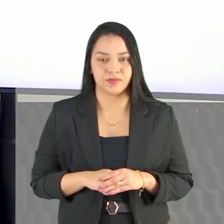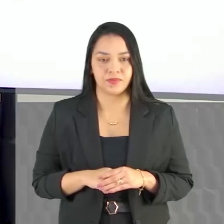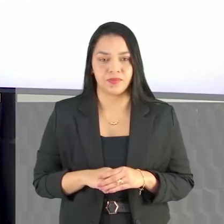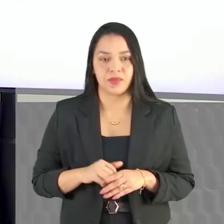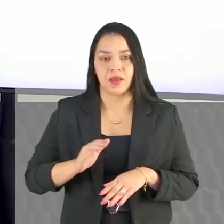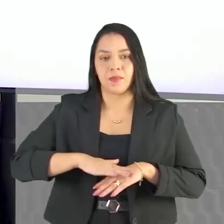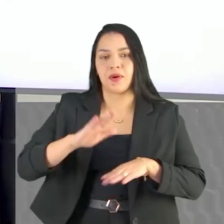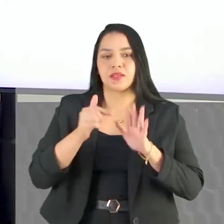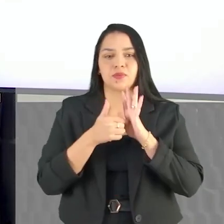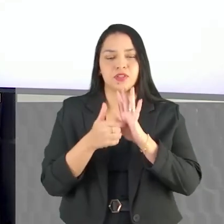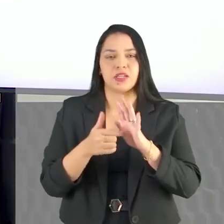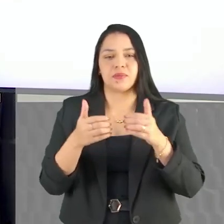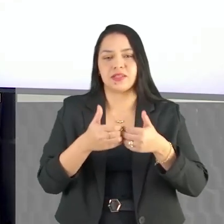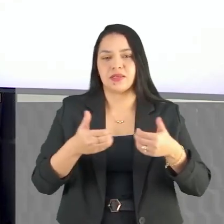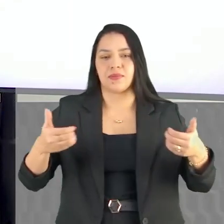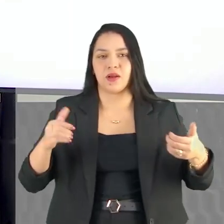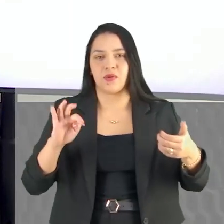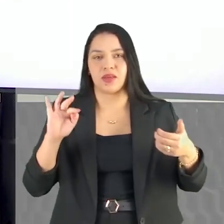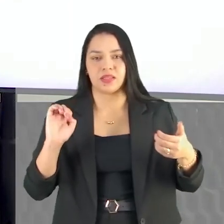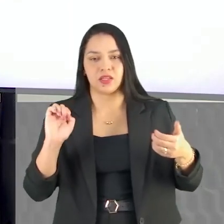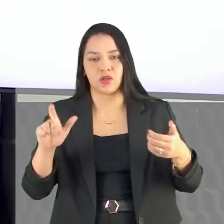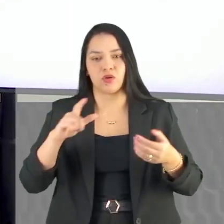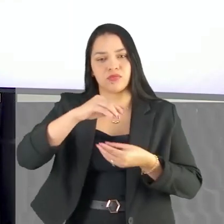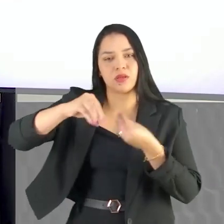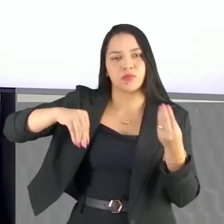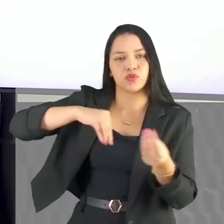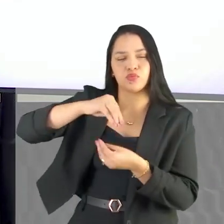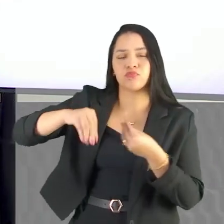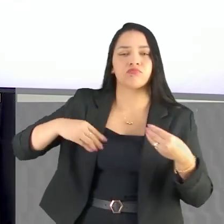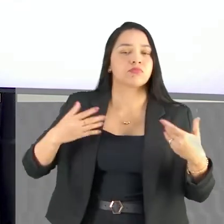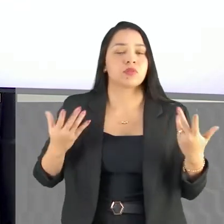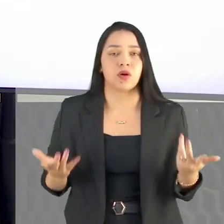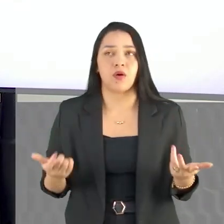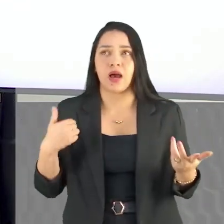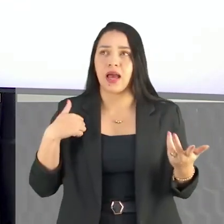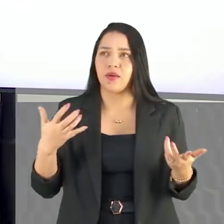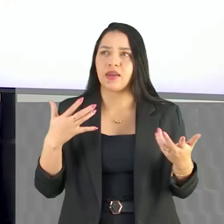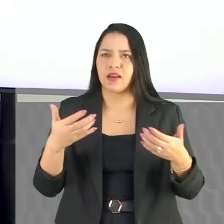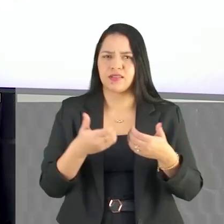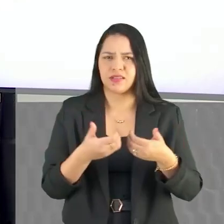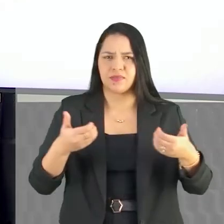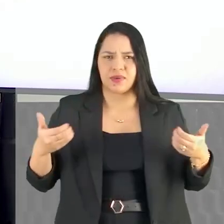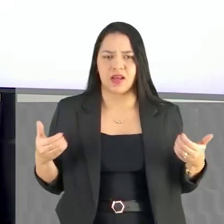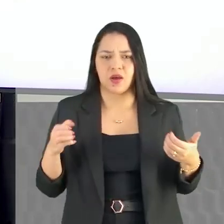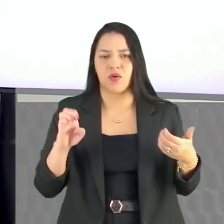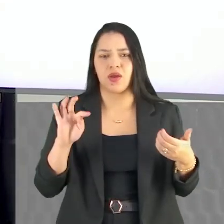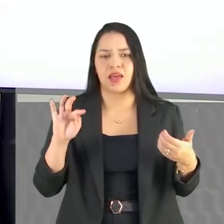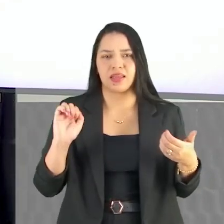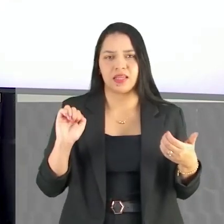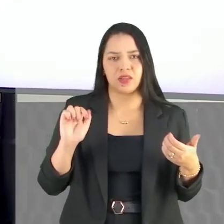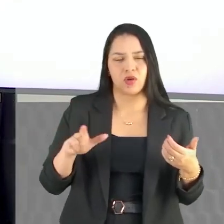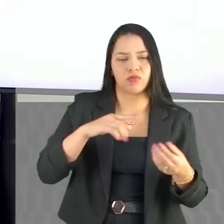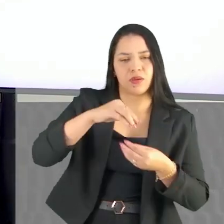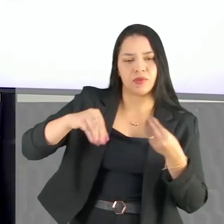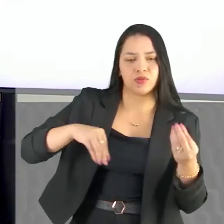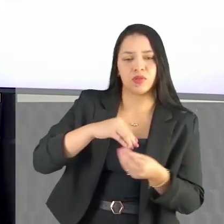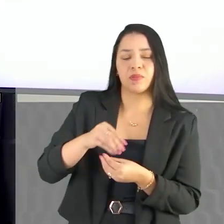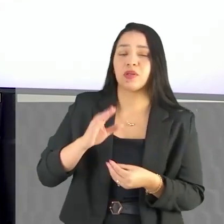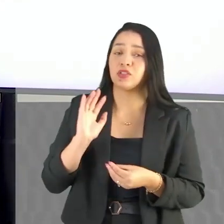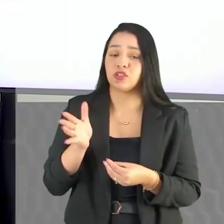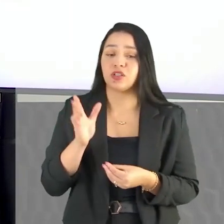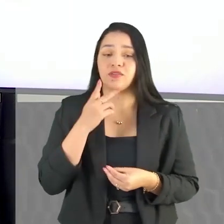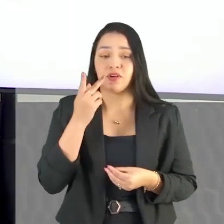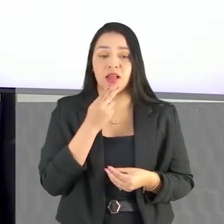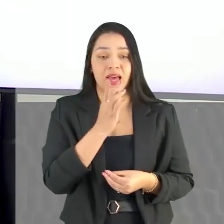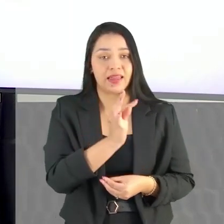mais indicada para separar o etanol da mistura. Pessoal, eu quero separar o etanol da mistura, mas ele já deixou bem claro,